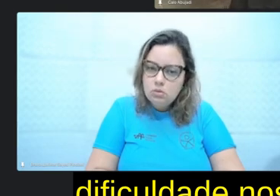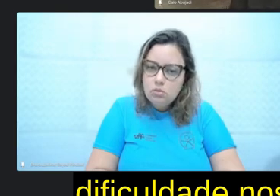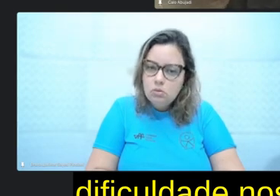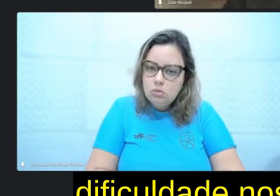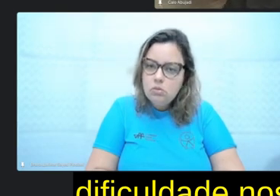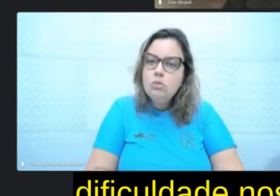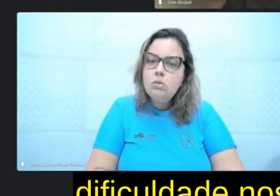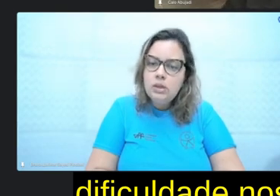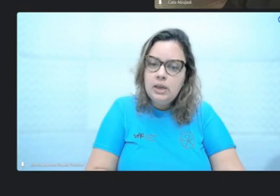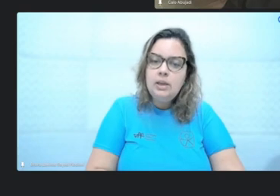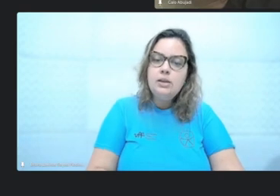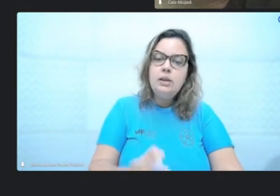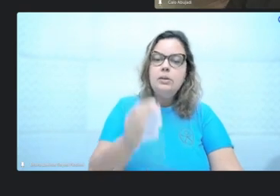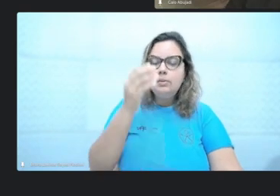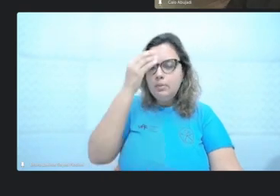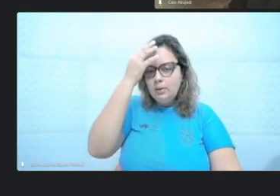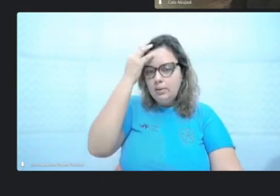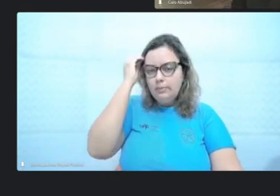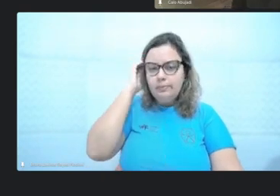como atuar, né? Então,